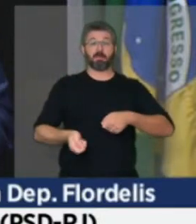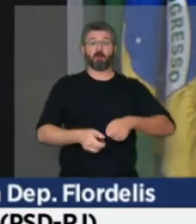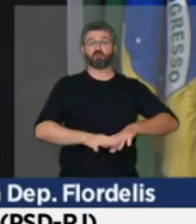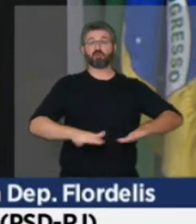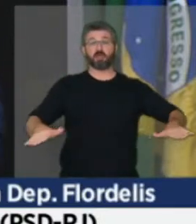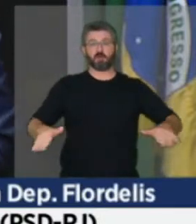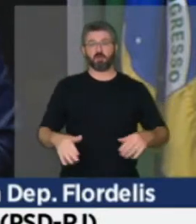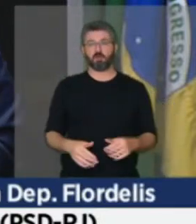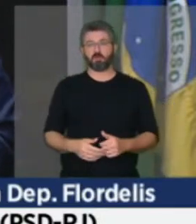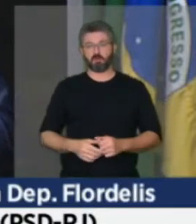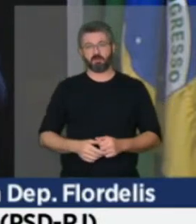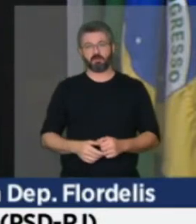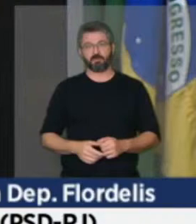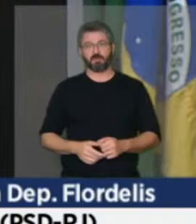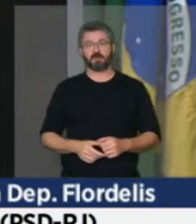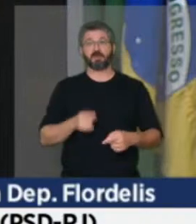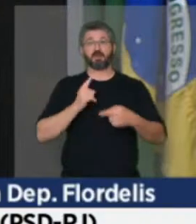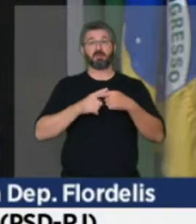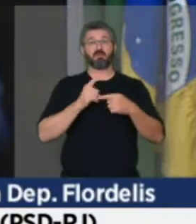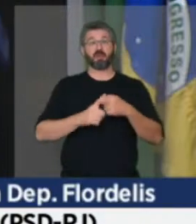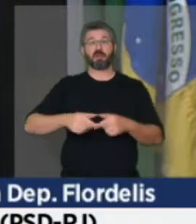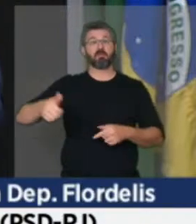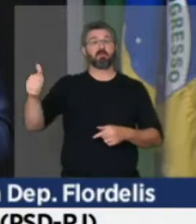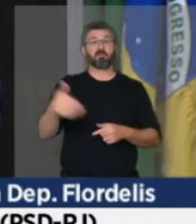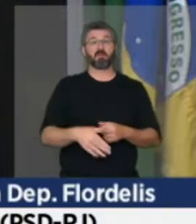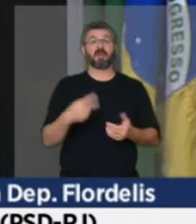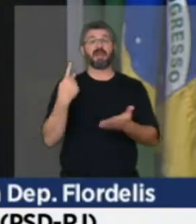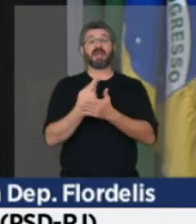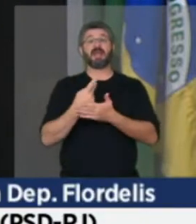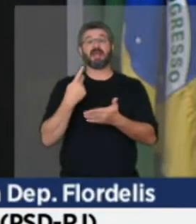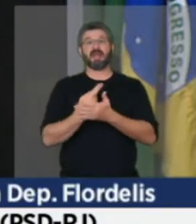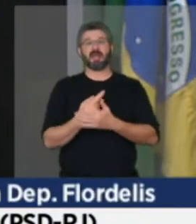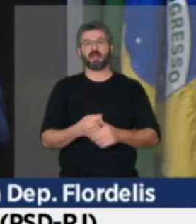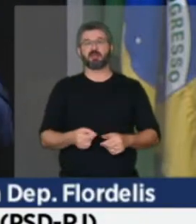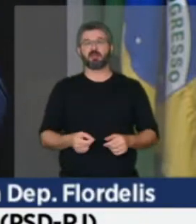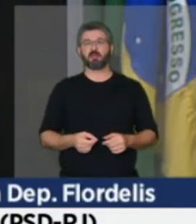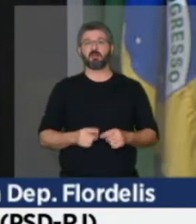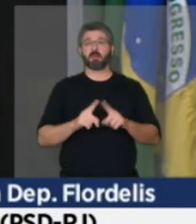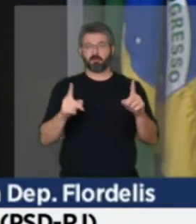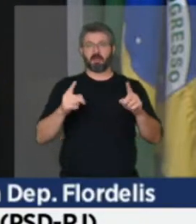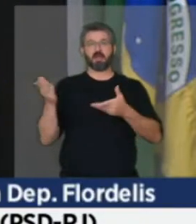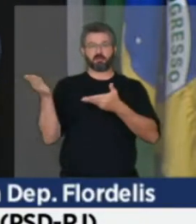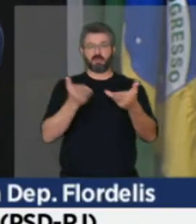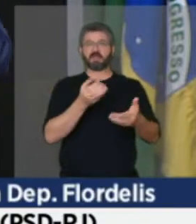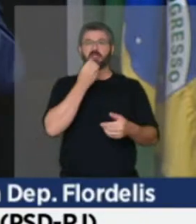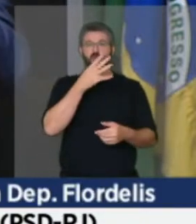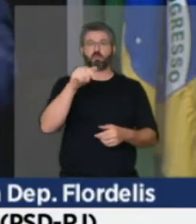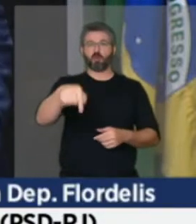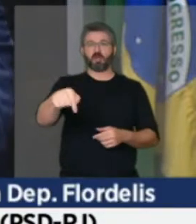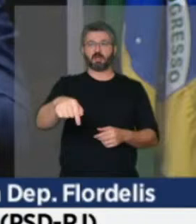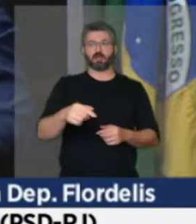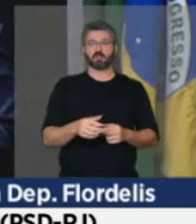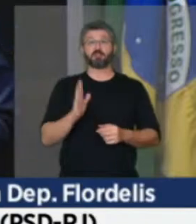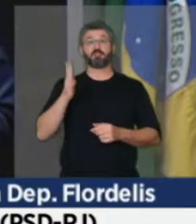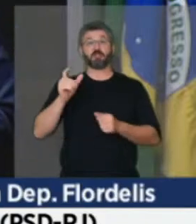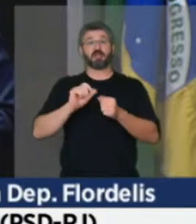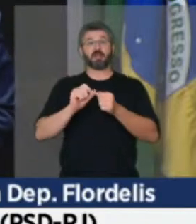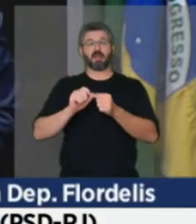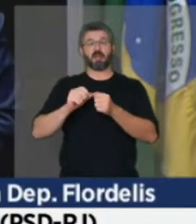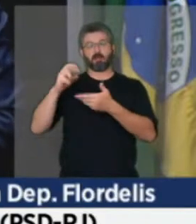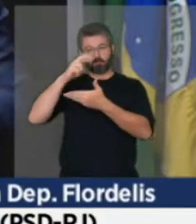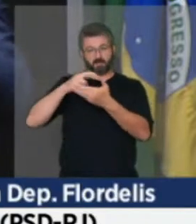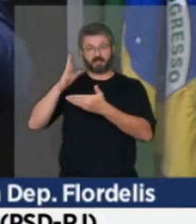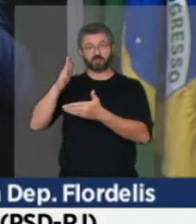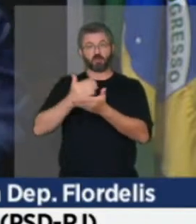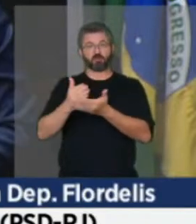de qualquer residência, porque ele é imprestável, é mal feito, mas um bem feito vai ser trazido. Já está sendo